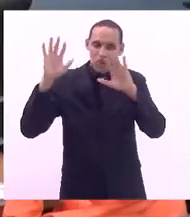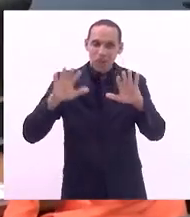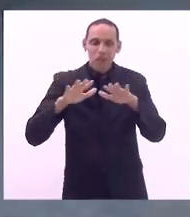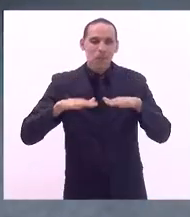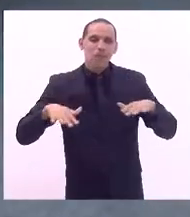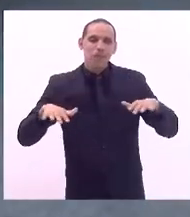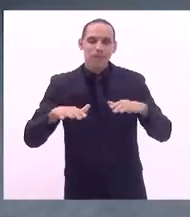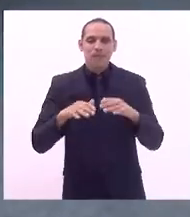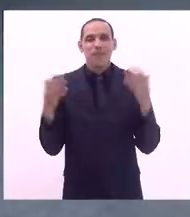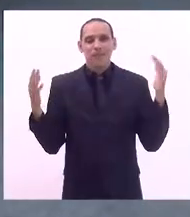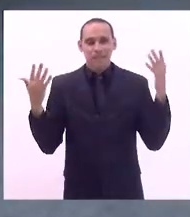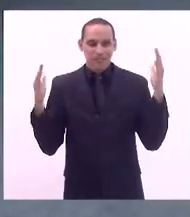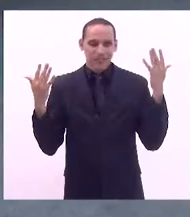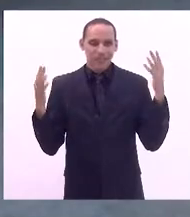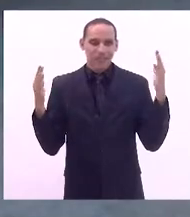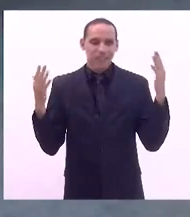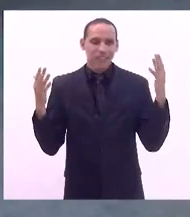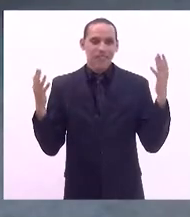todos